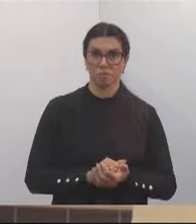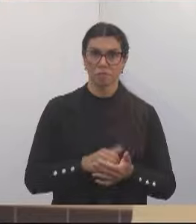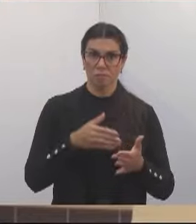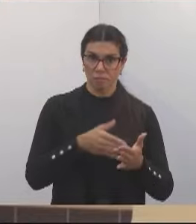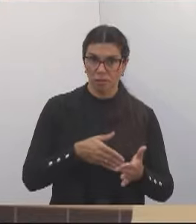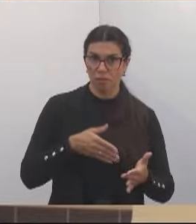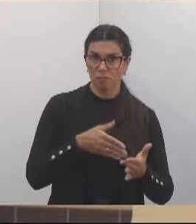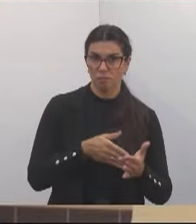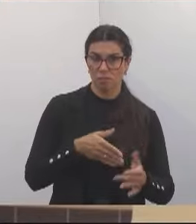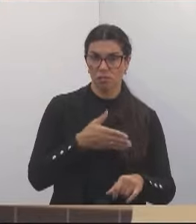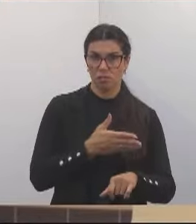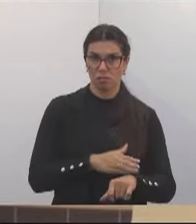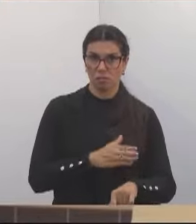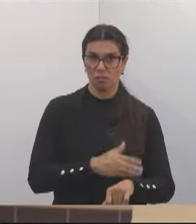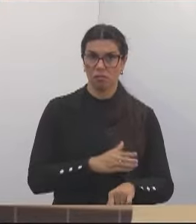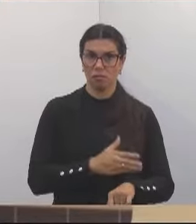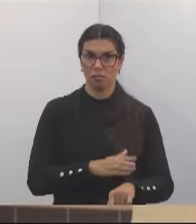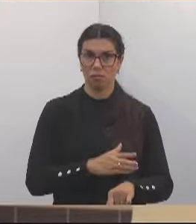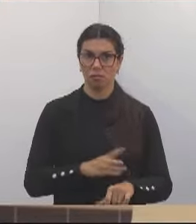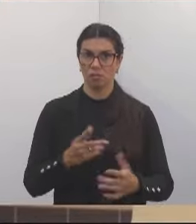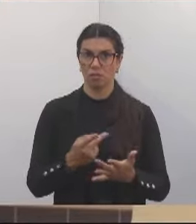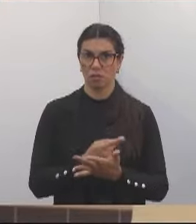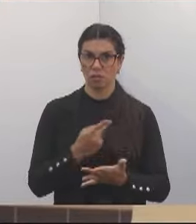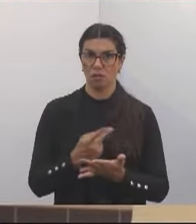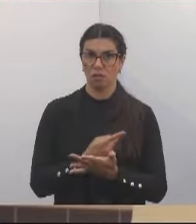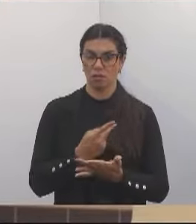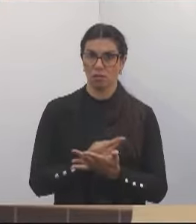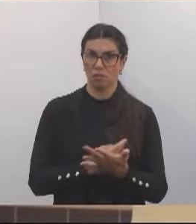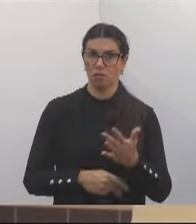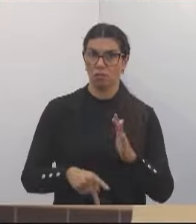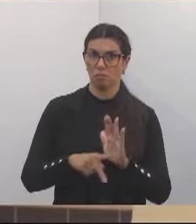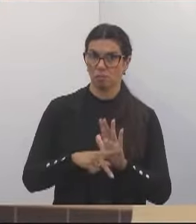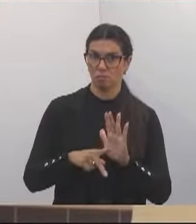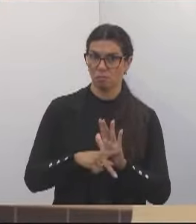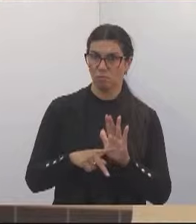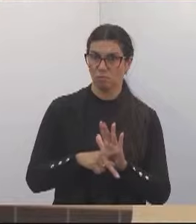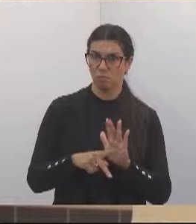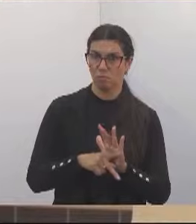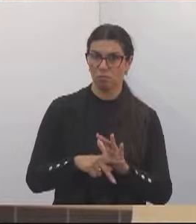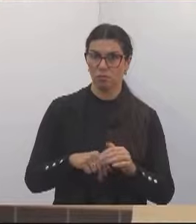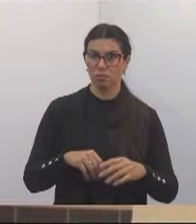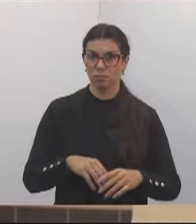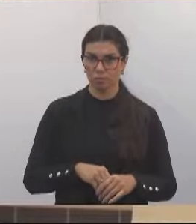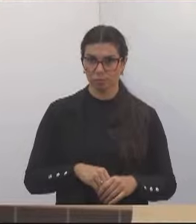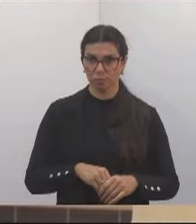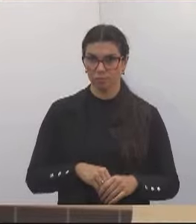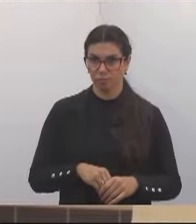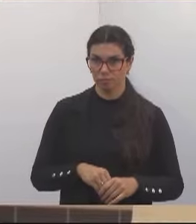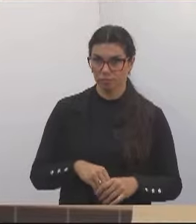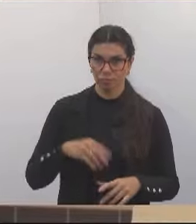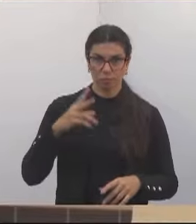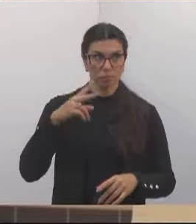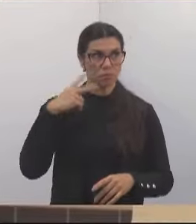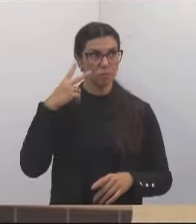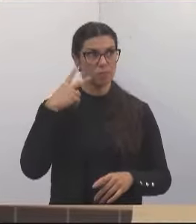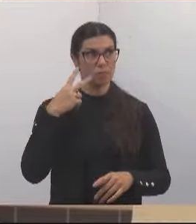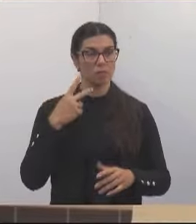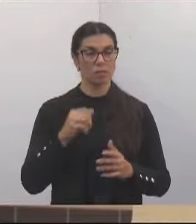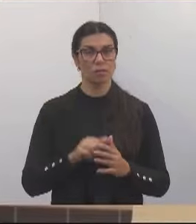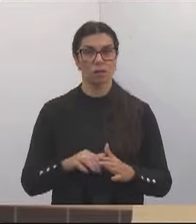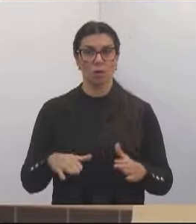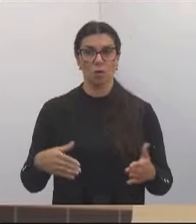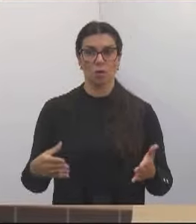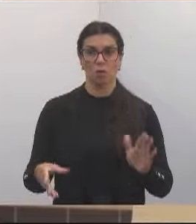de prática, e aí a comissão fala, não, vamos só dar uma suspensão para o vereador, não é? Quando nós